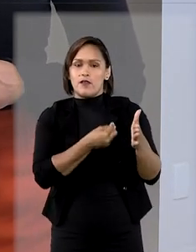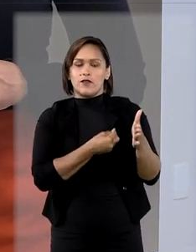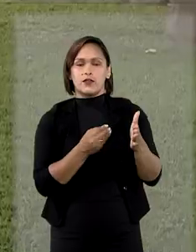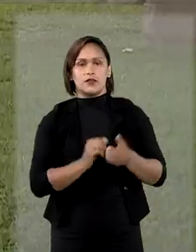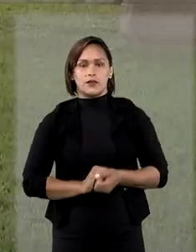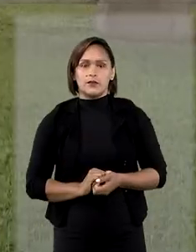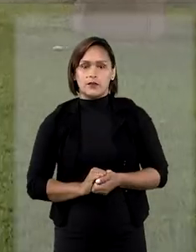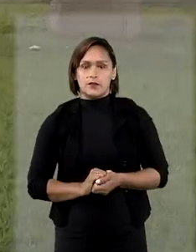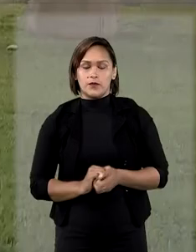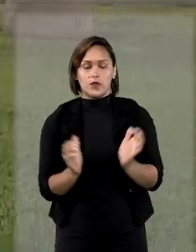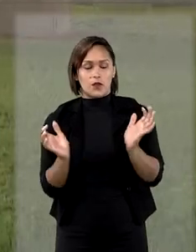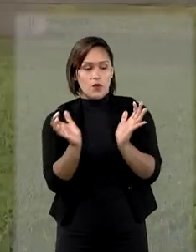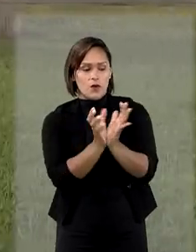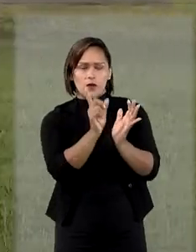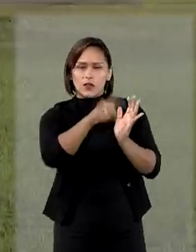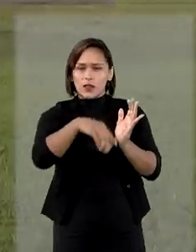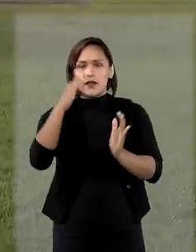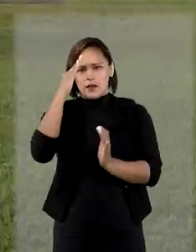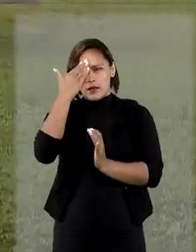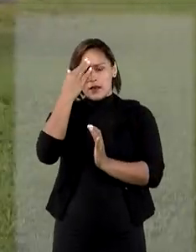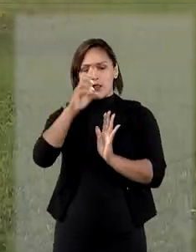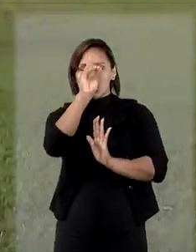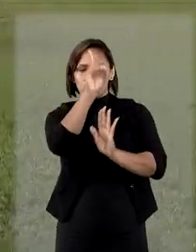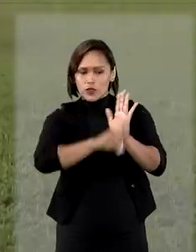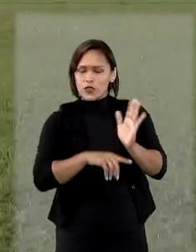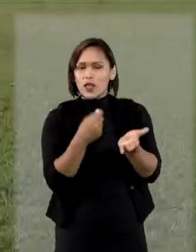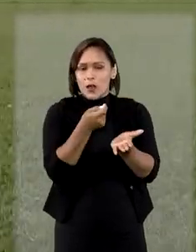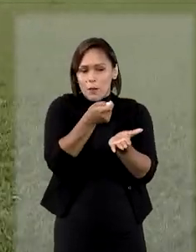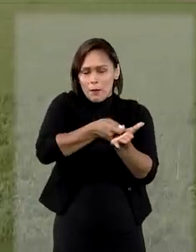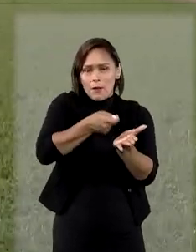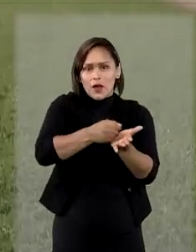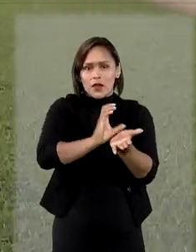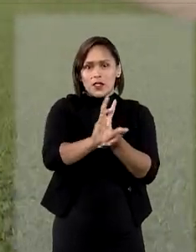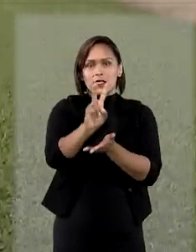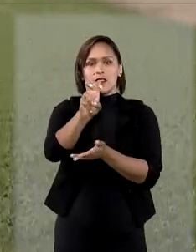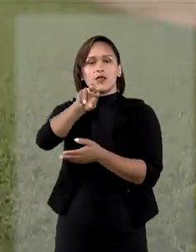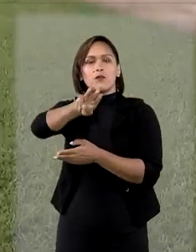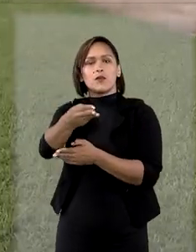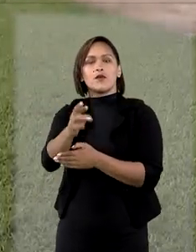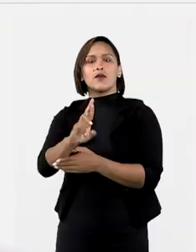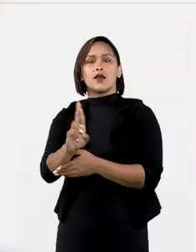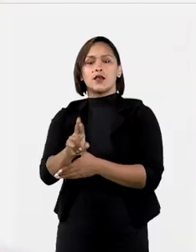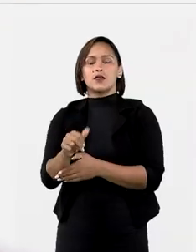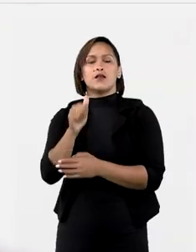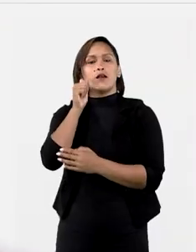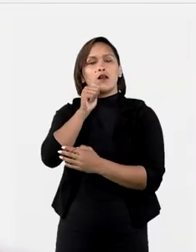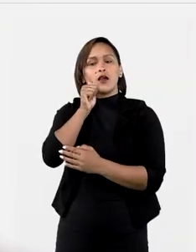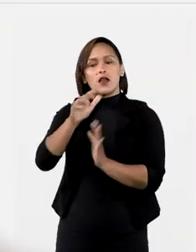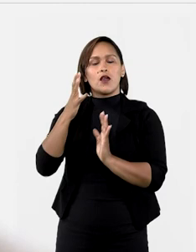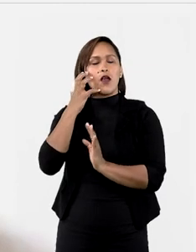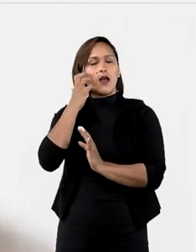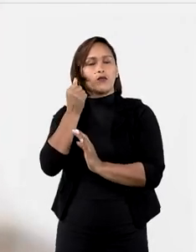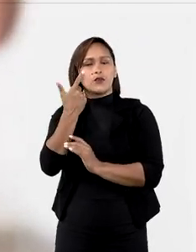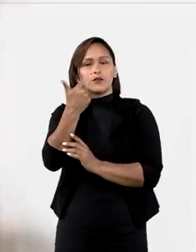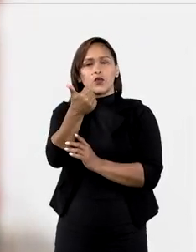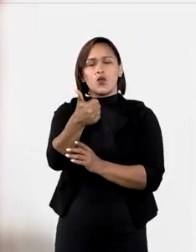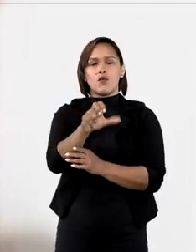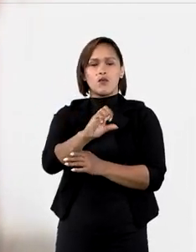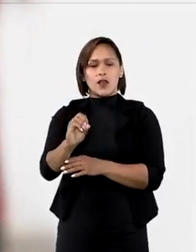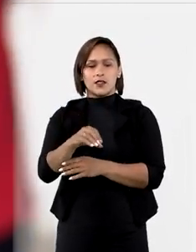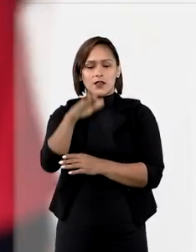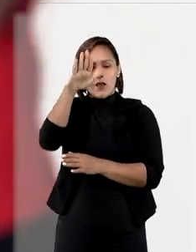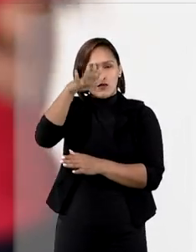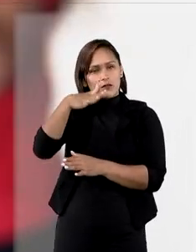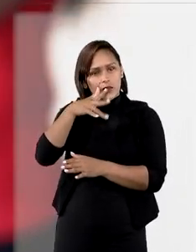adoção. O colegiado reconheceu o direito de ser indenizada em R$5.000, uma mulher que foi adotada por um casal ainda na